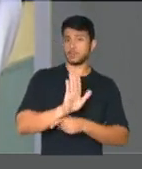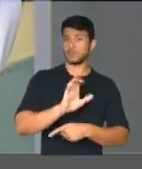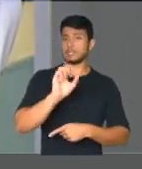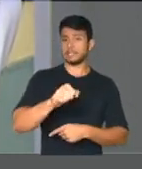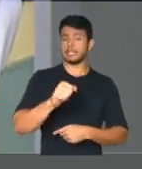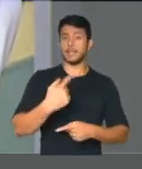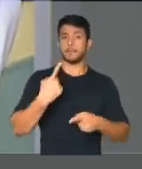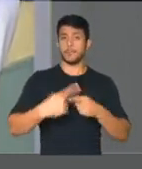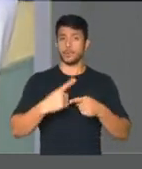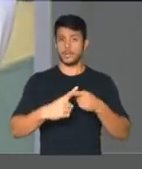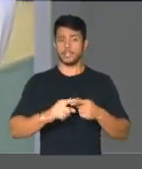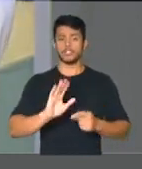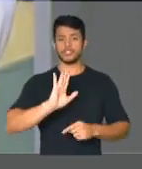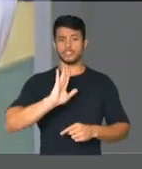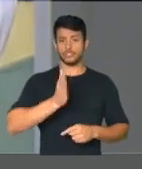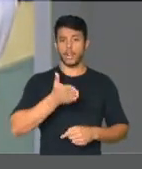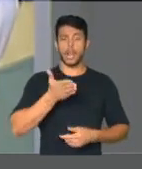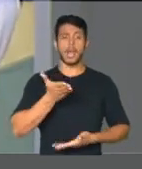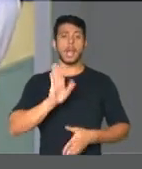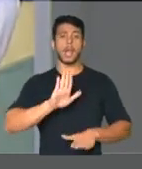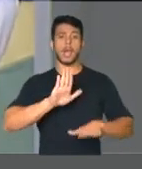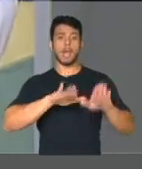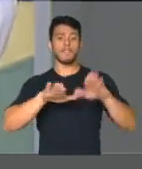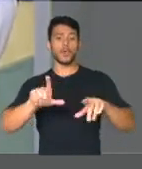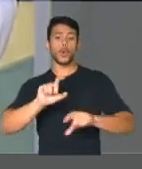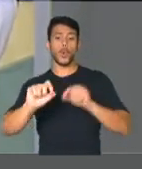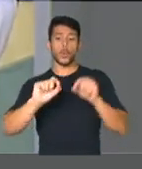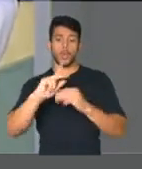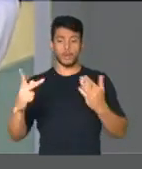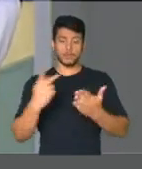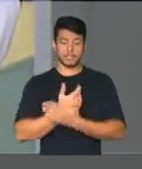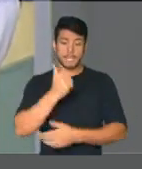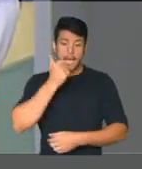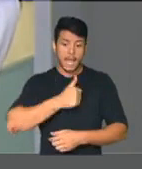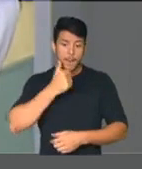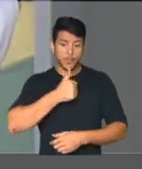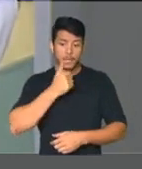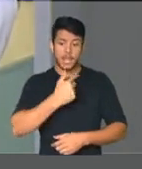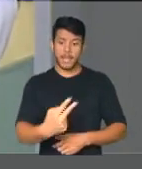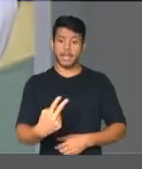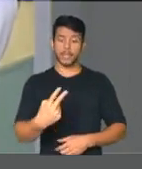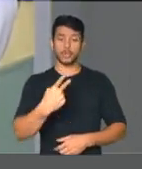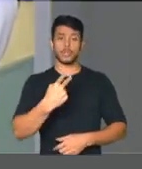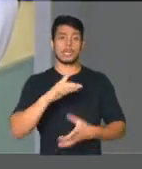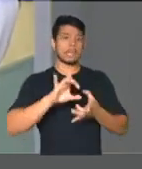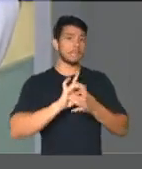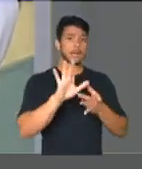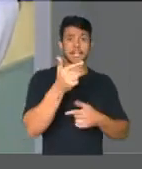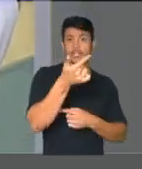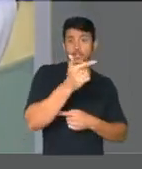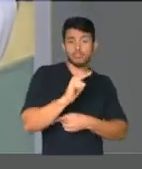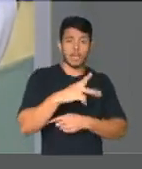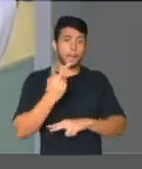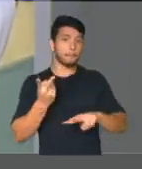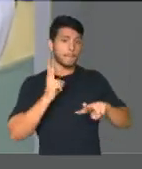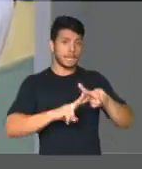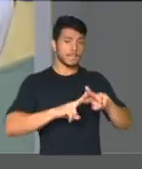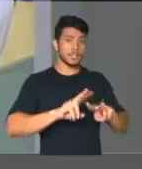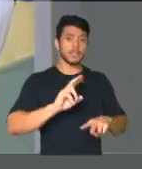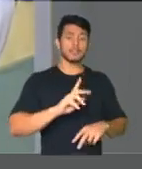em vista a grave situação de mulheres privadas de sua liberdade e que estejam